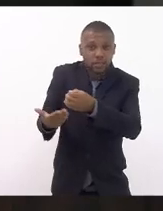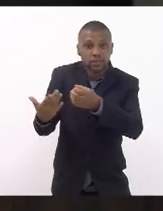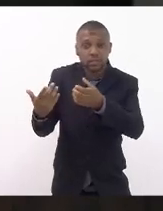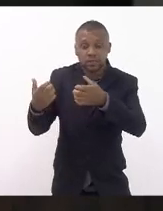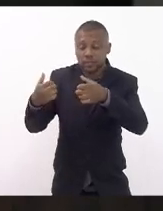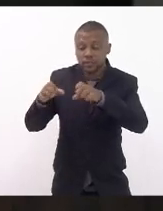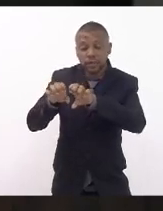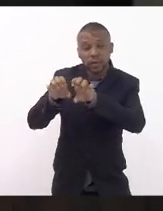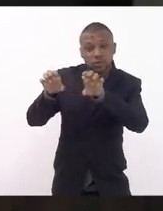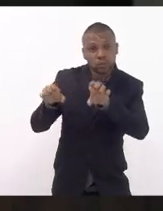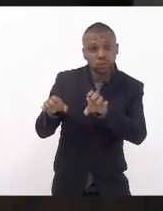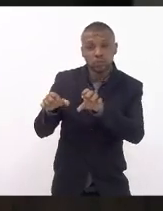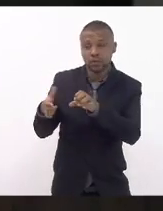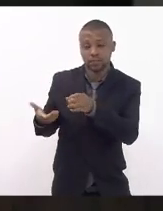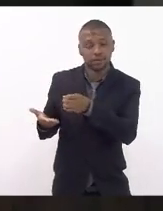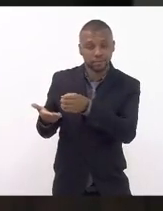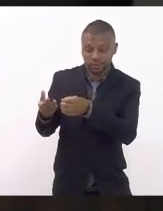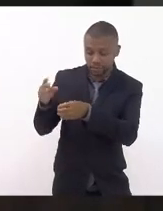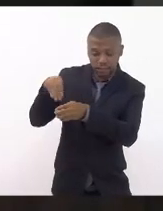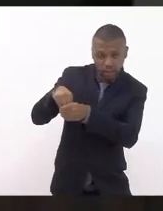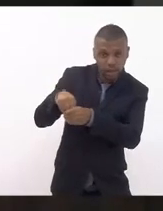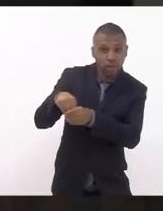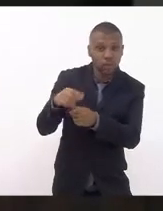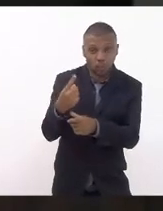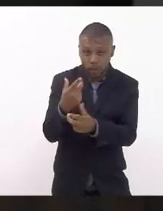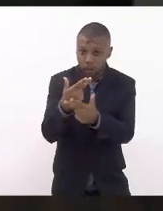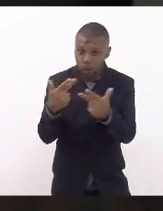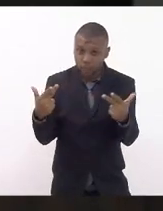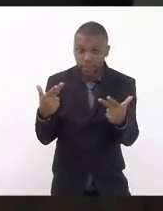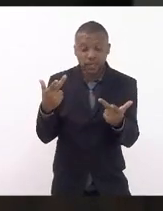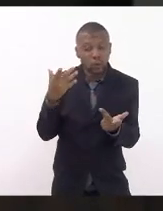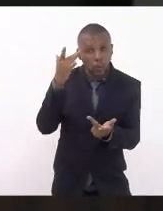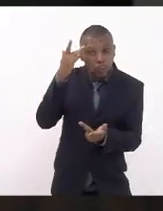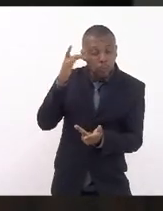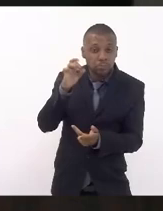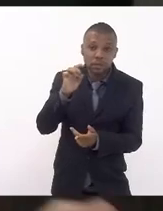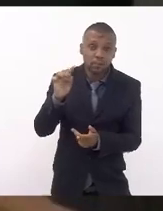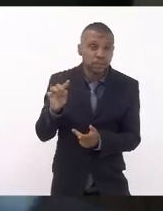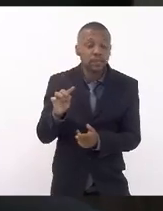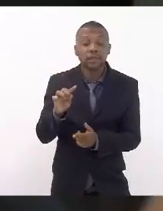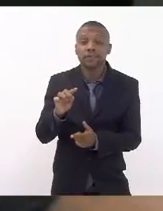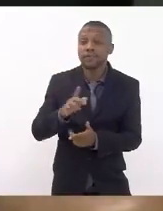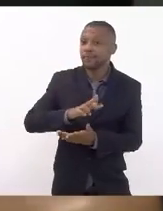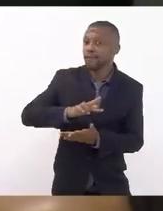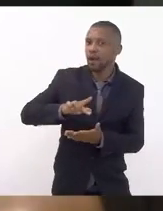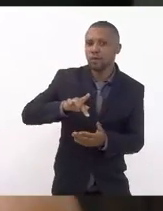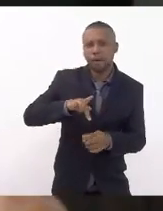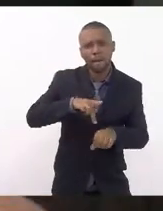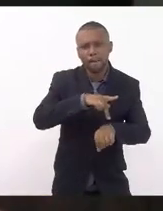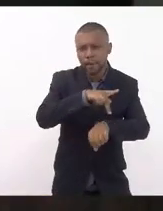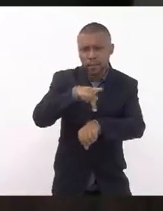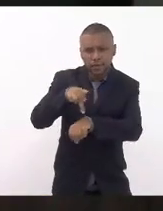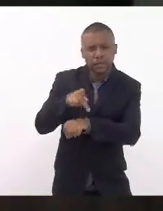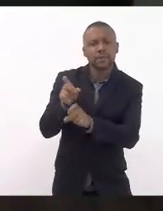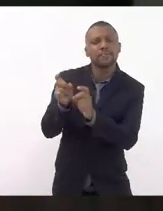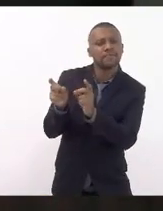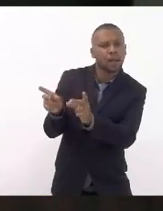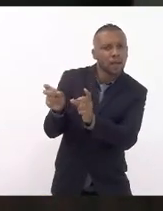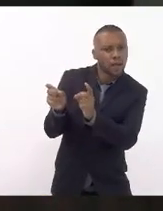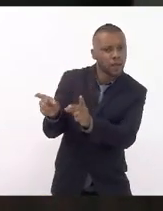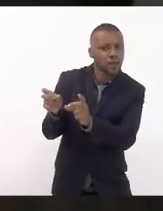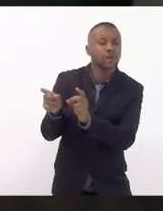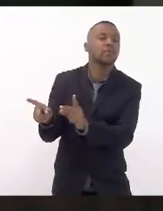e é uma coisa que eu não sabia, Luiz e Célia, muitos países exportadores do fertilizante,